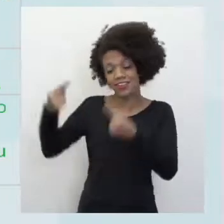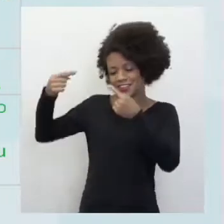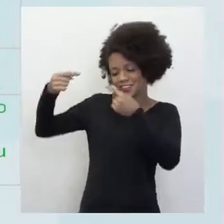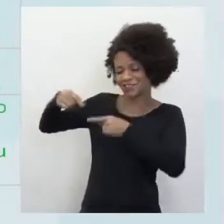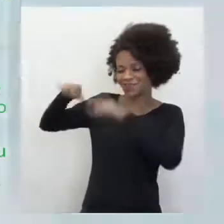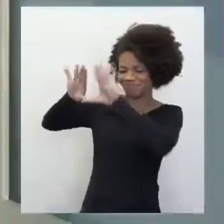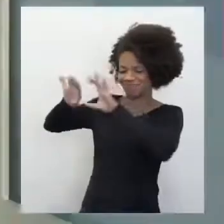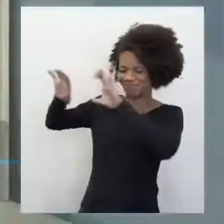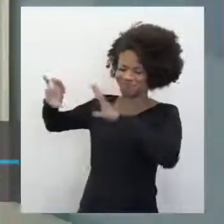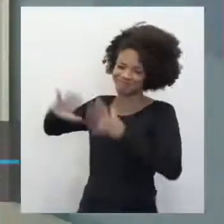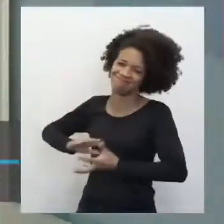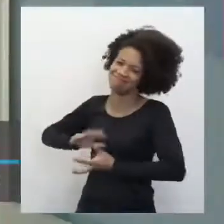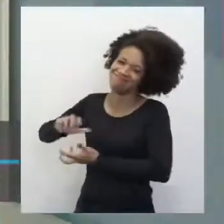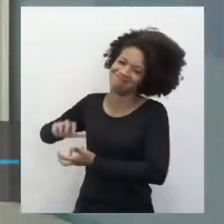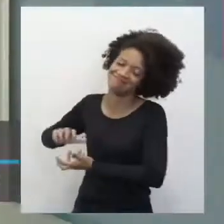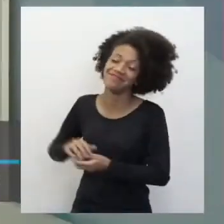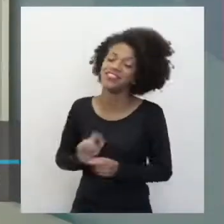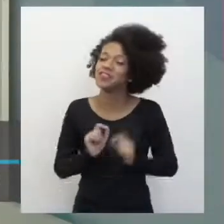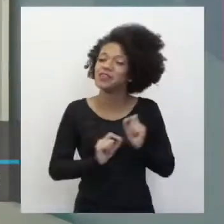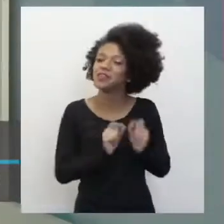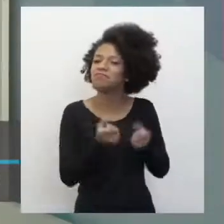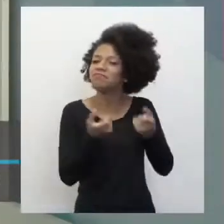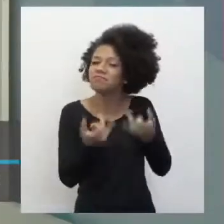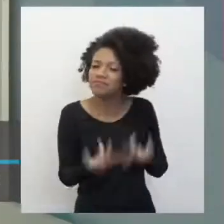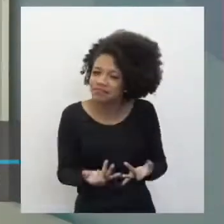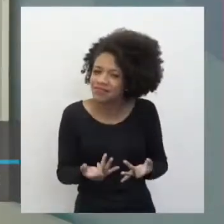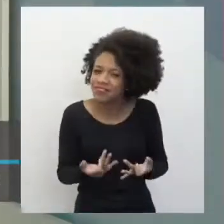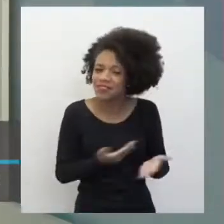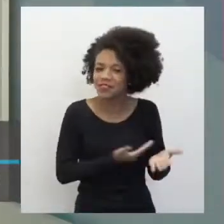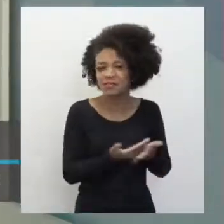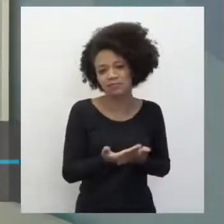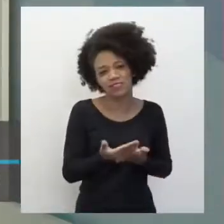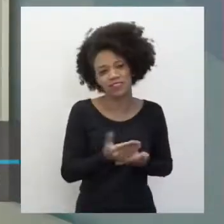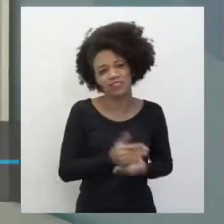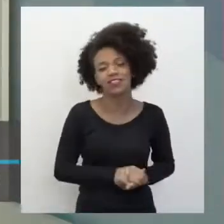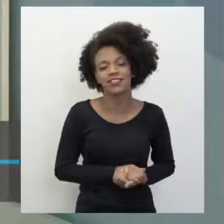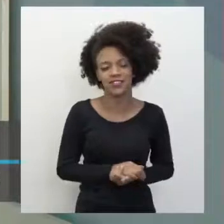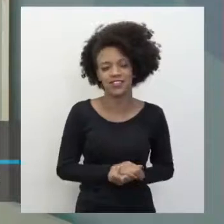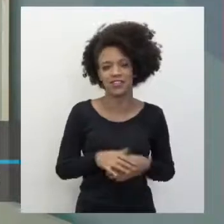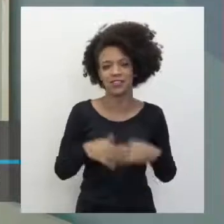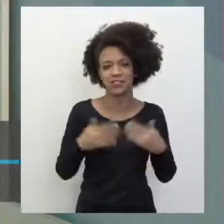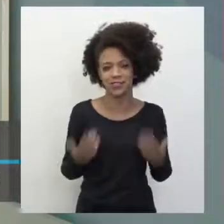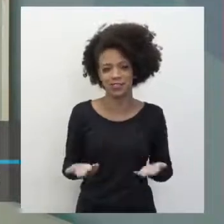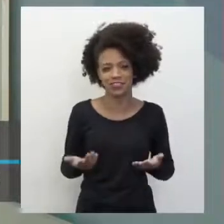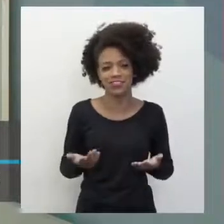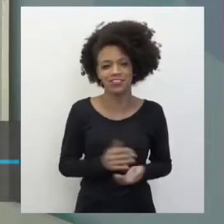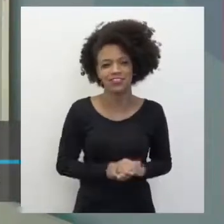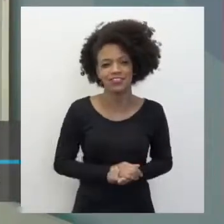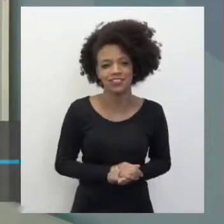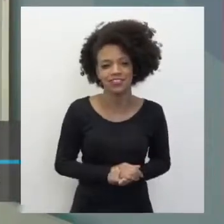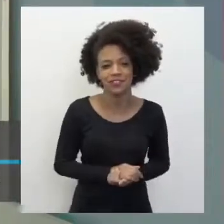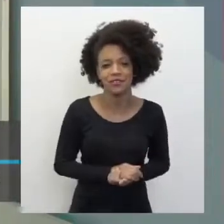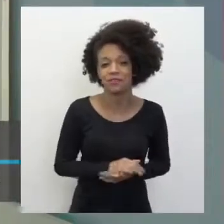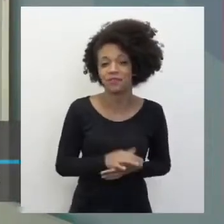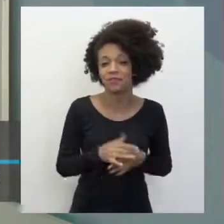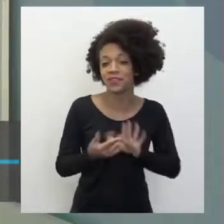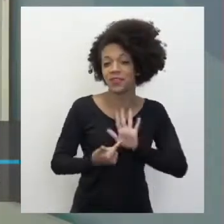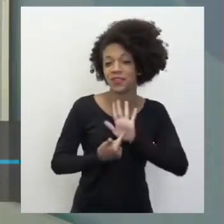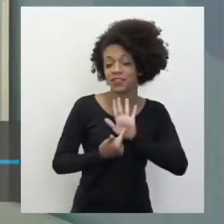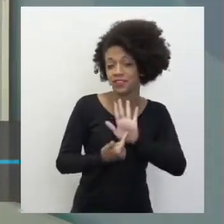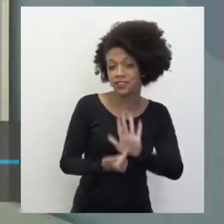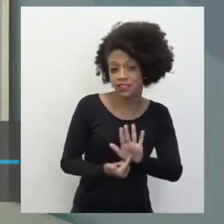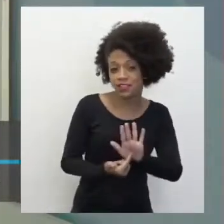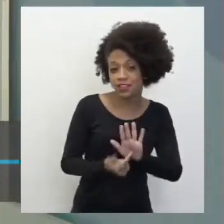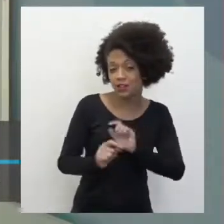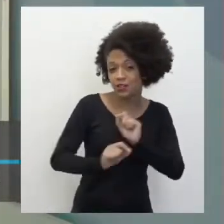terra, que foi o que eu falei lá no começo, né? Existe todo esse questionamento, né? São questões